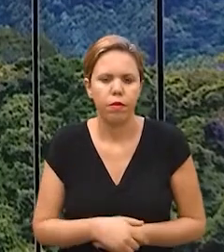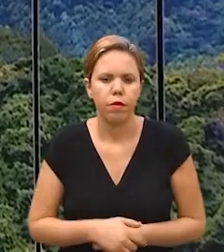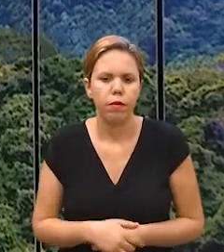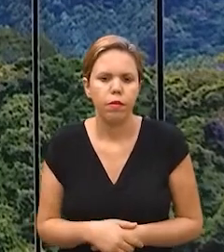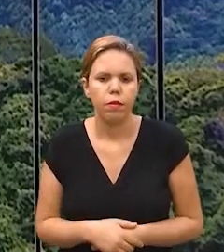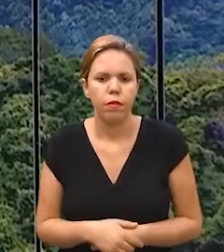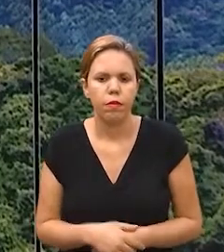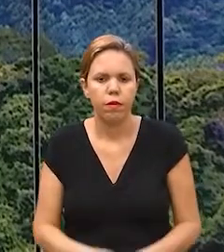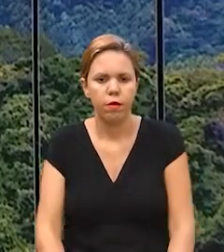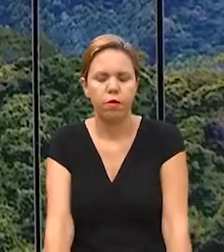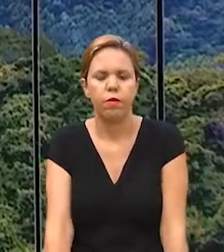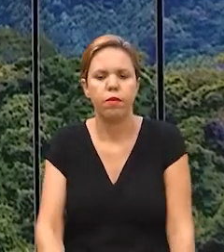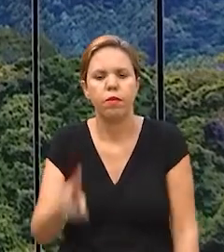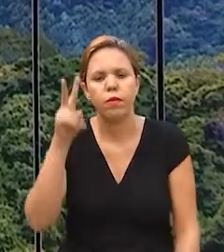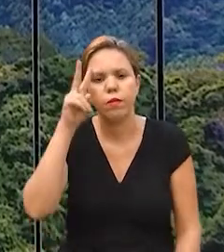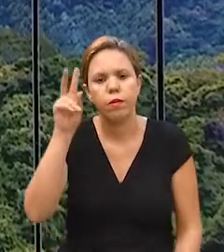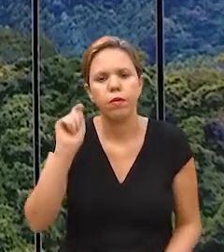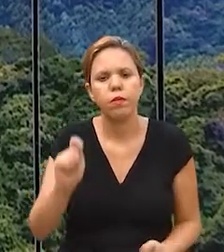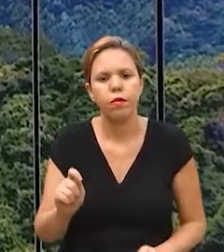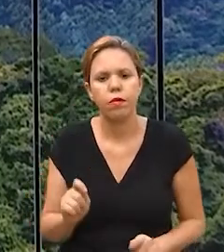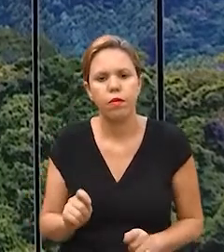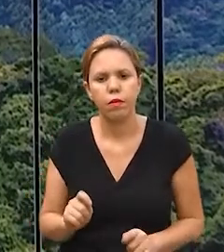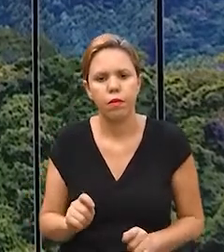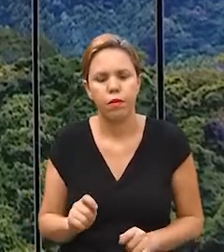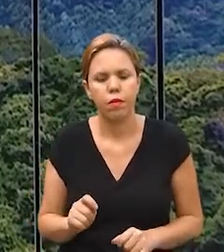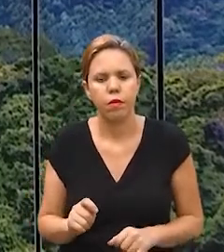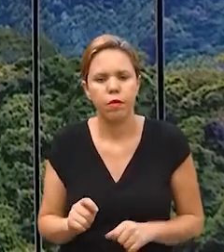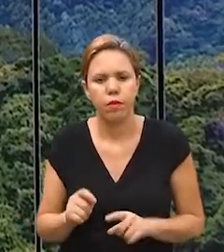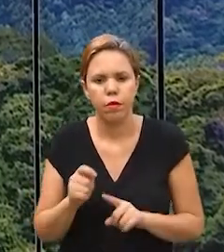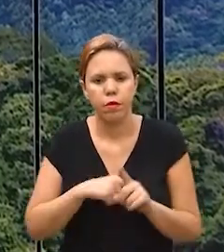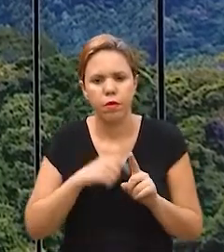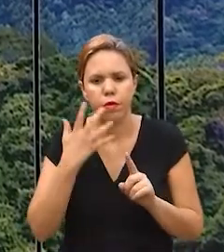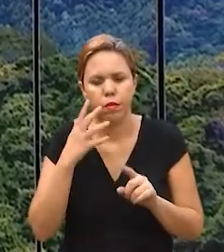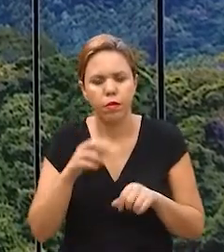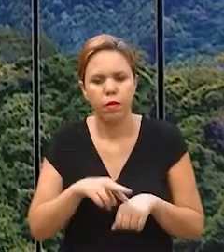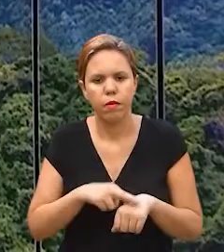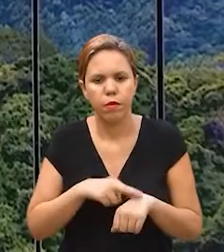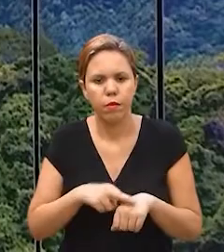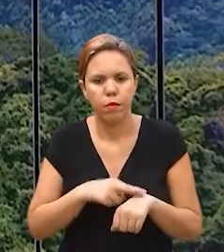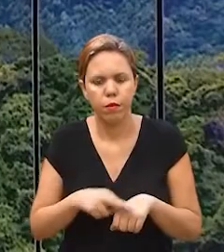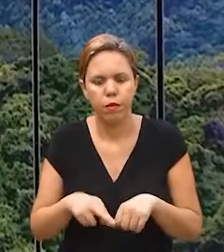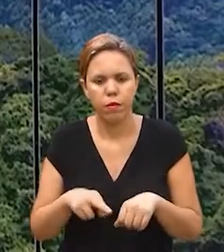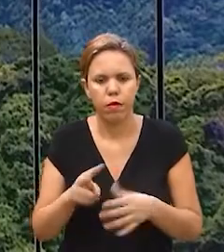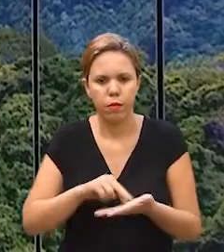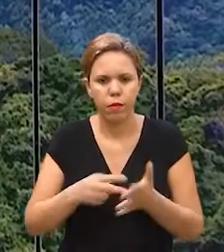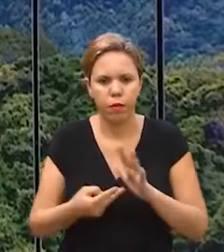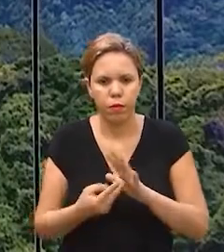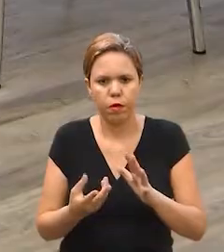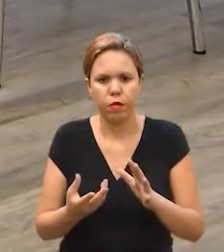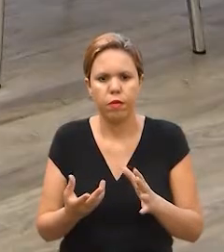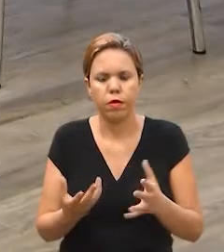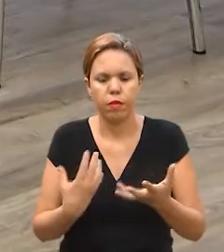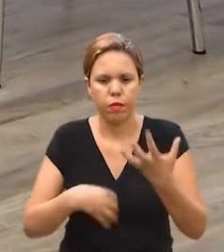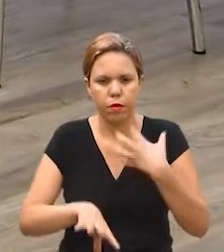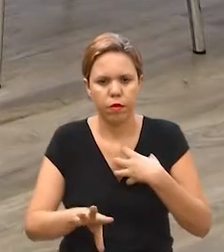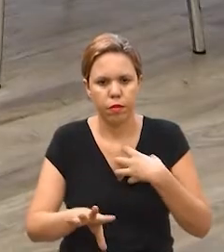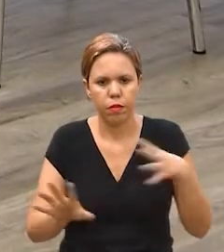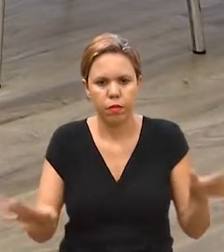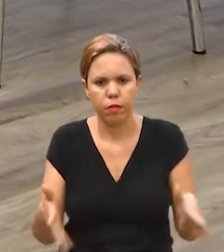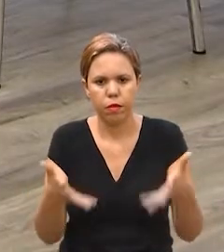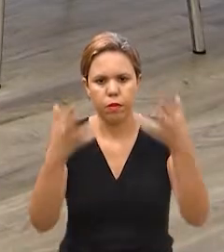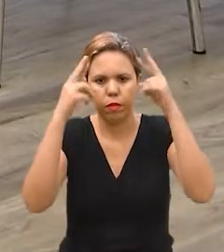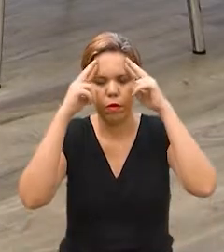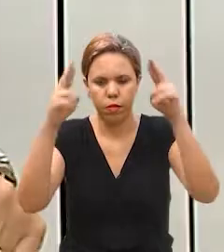interessada. E lembrando que violeta, cor violeta, significa dignidade, prosperidade